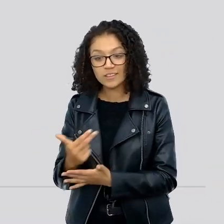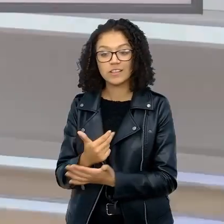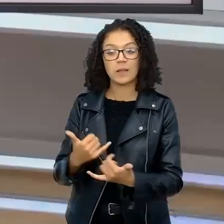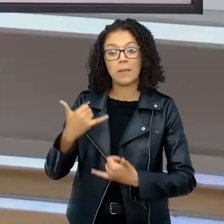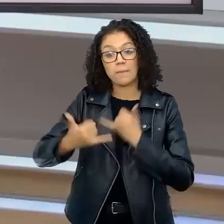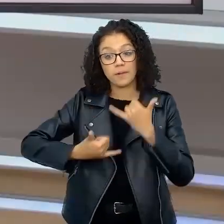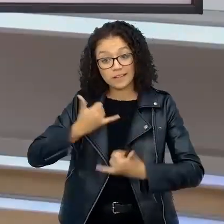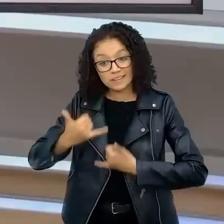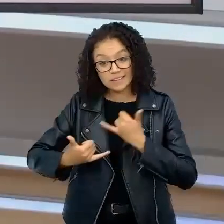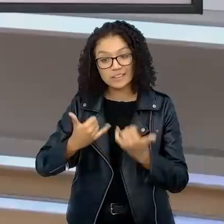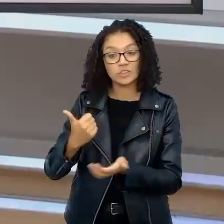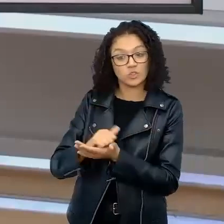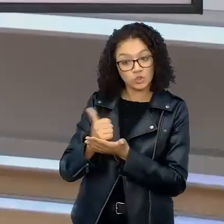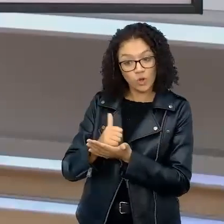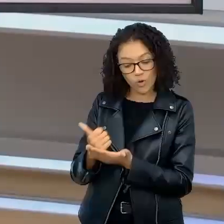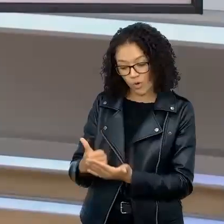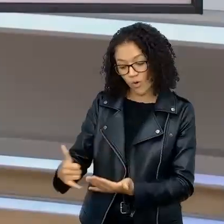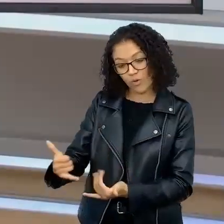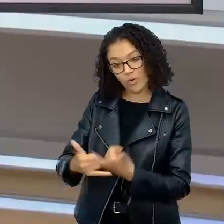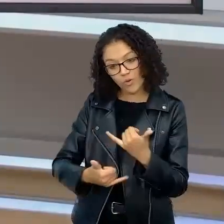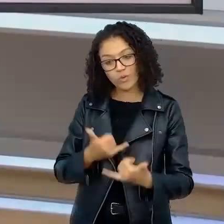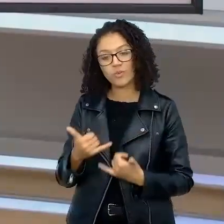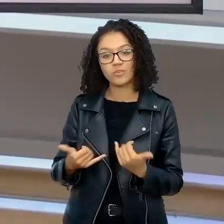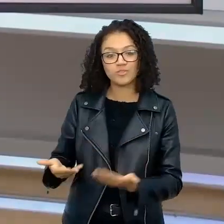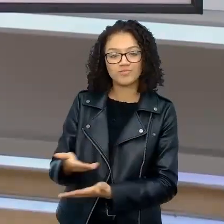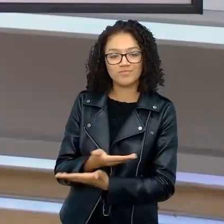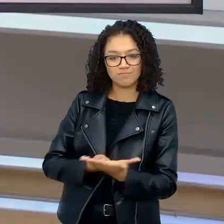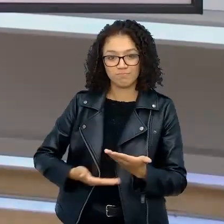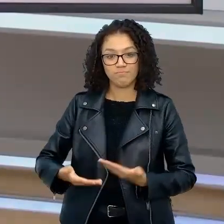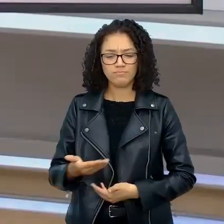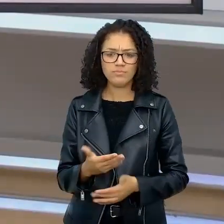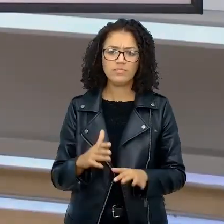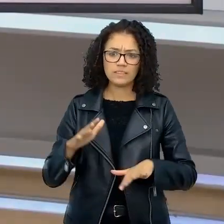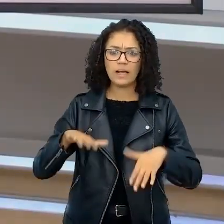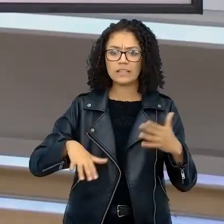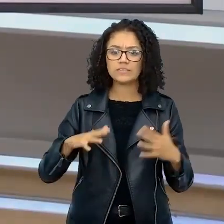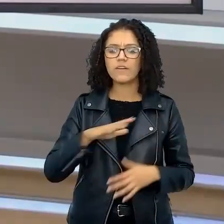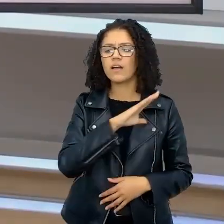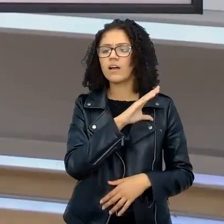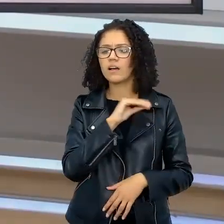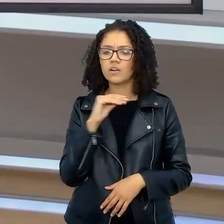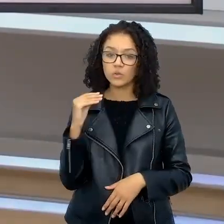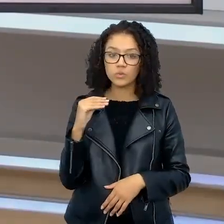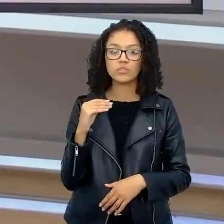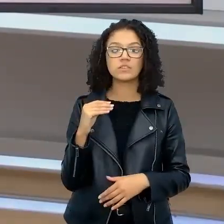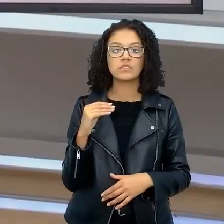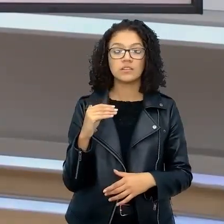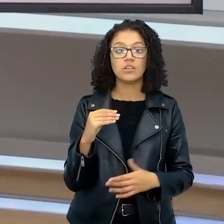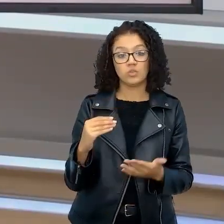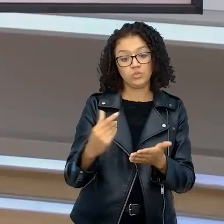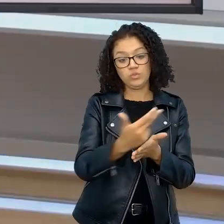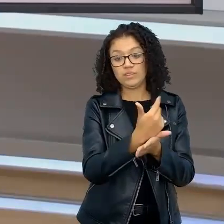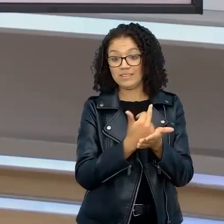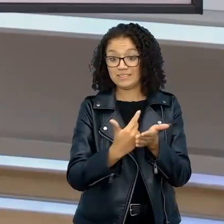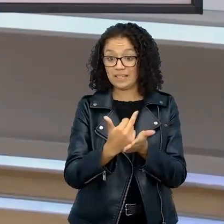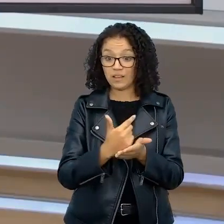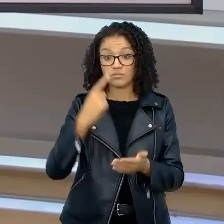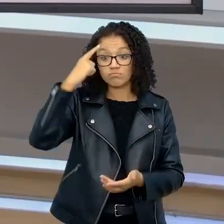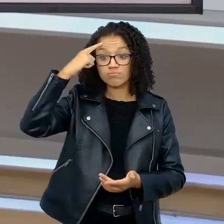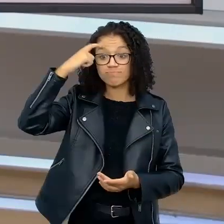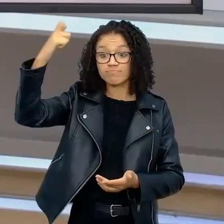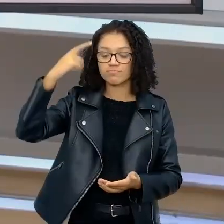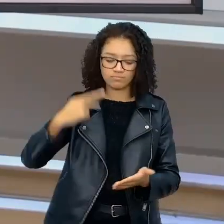jogos. Muitas vezes, crianças e adolescentes apresentam nos desenhos que elas elaboram